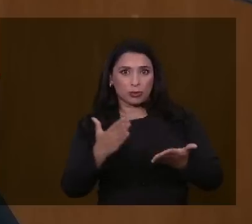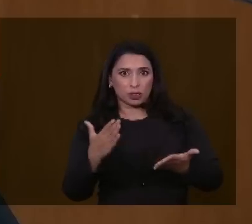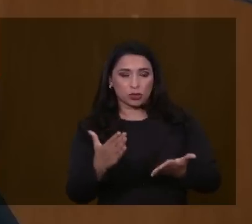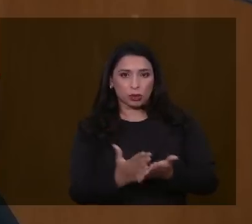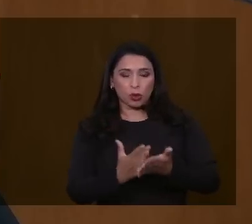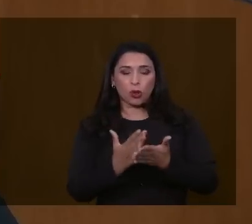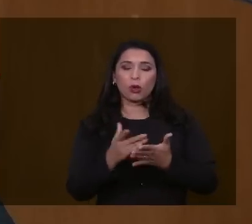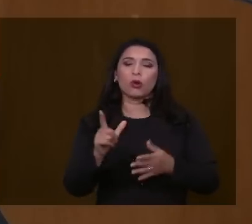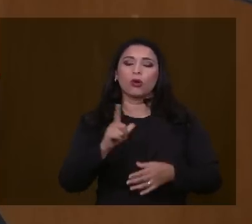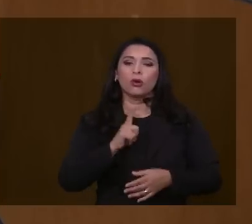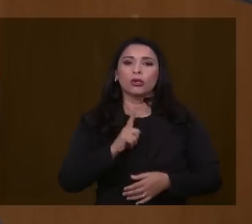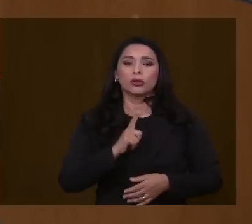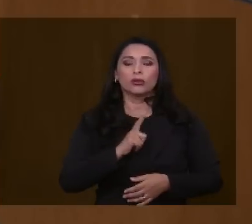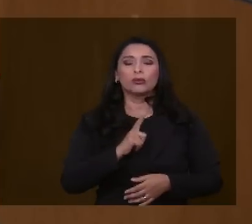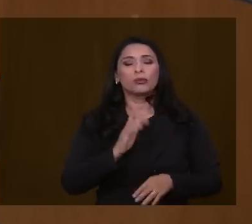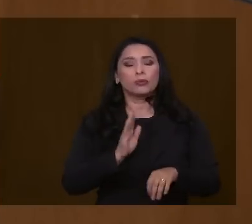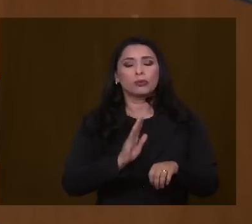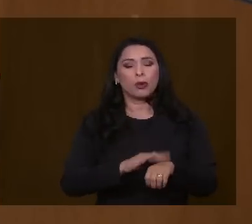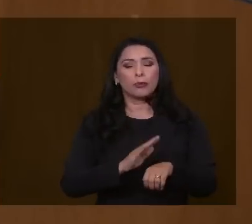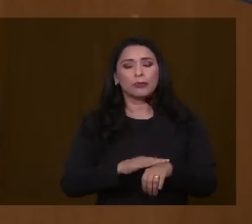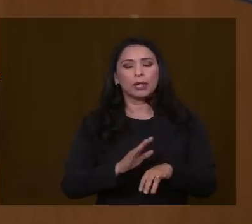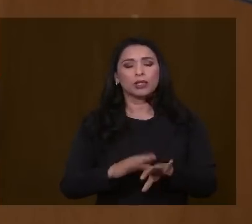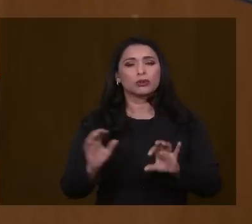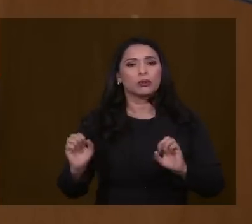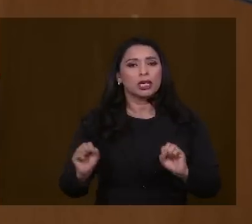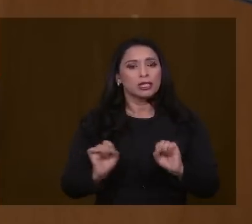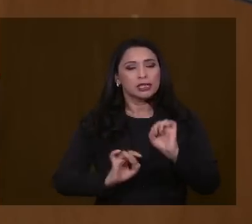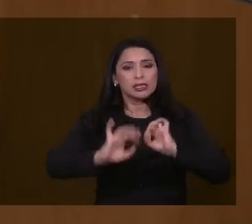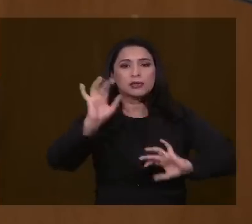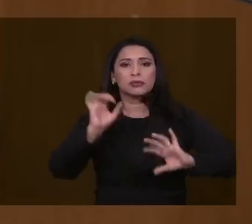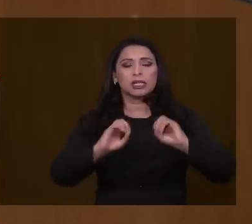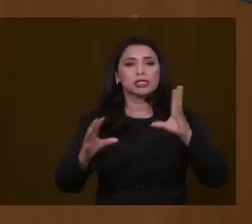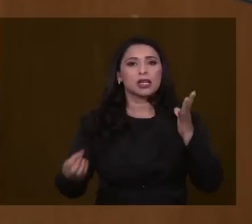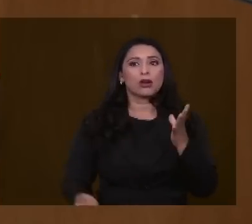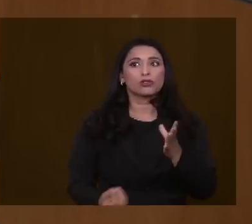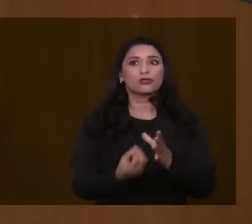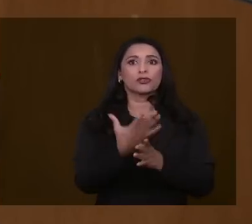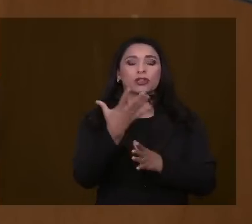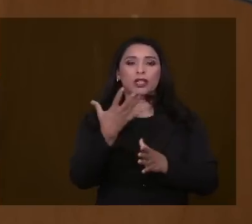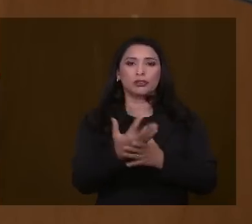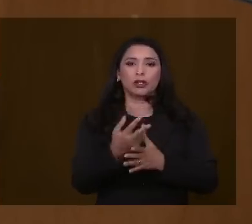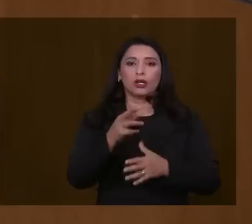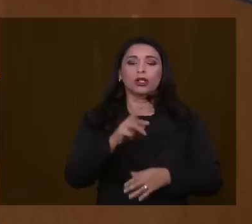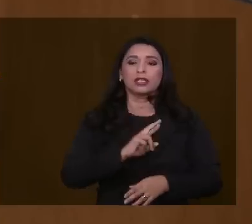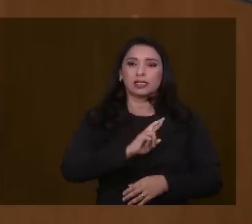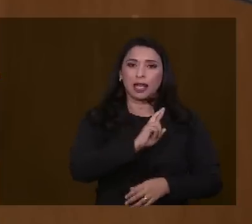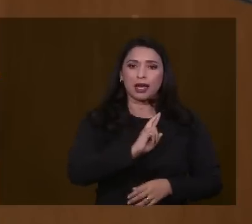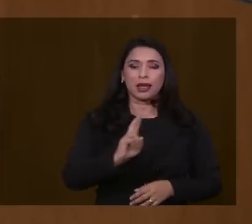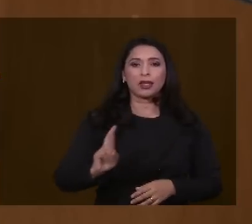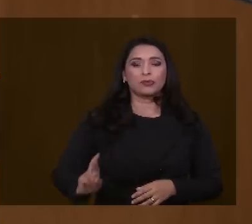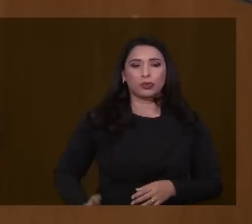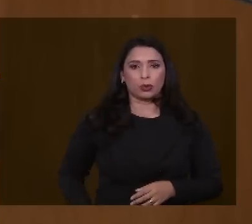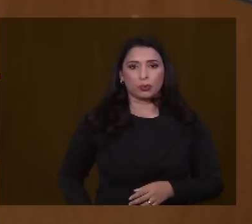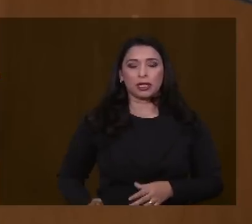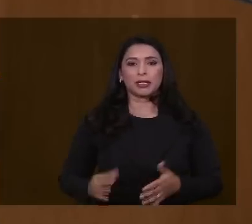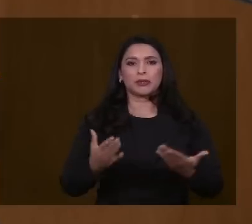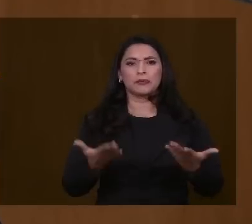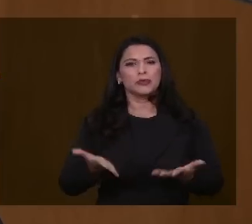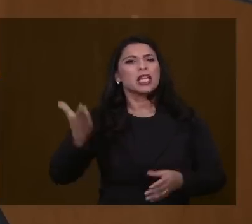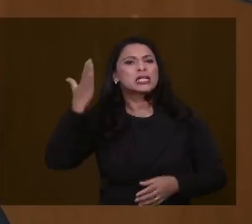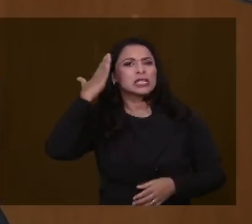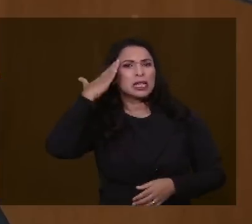de feliz inspiração pelos fundadores da República. Sabe-se bem que é